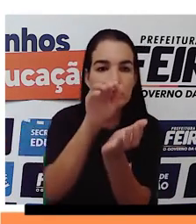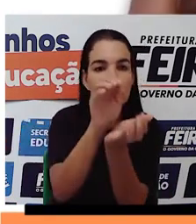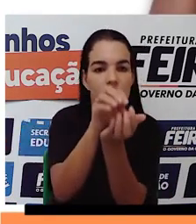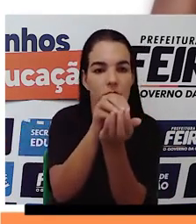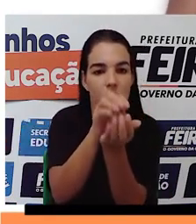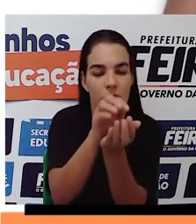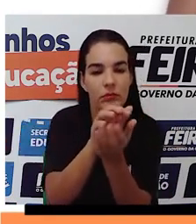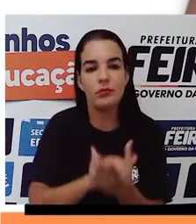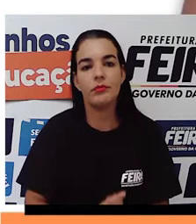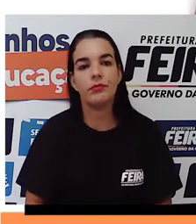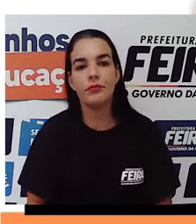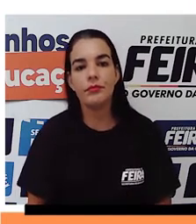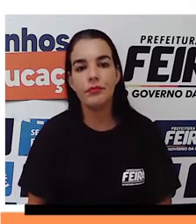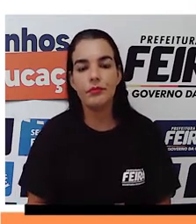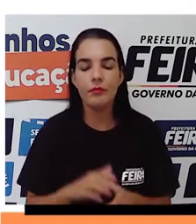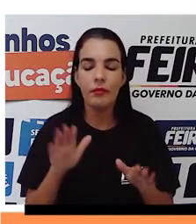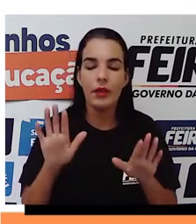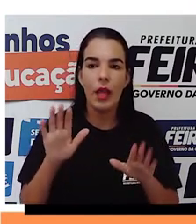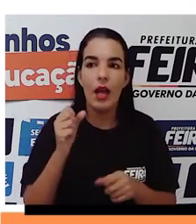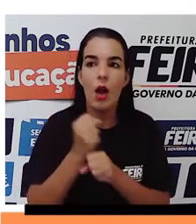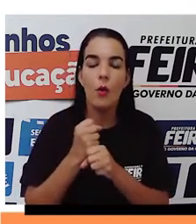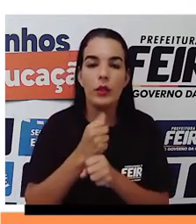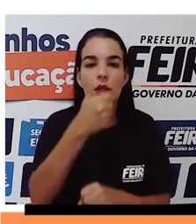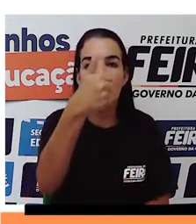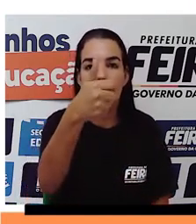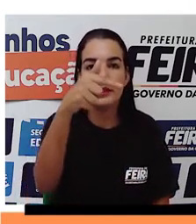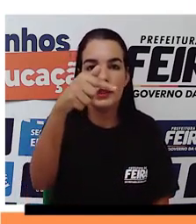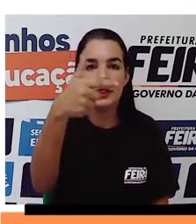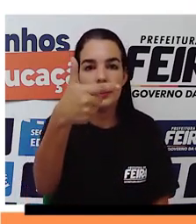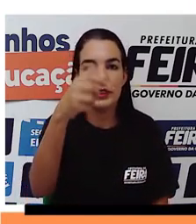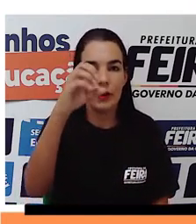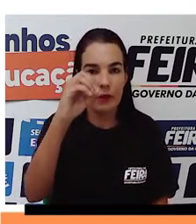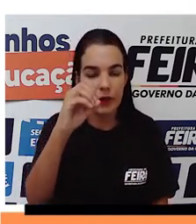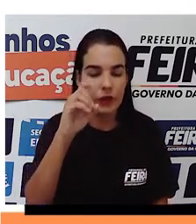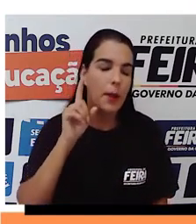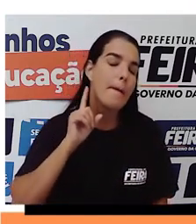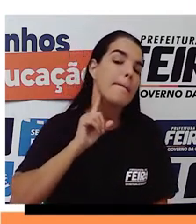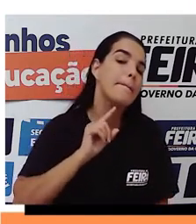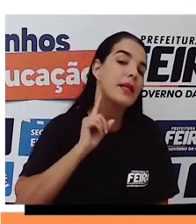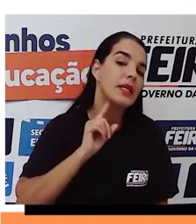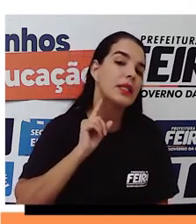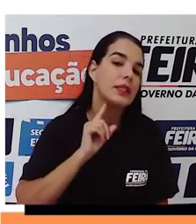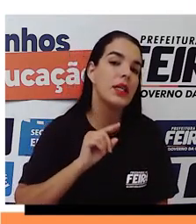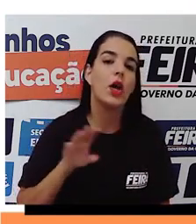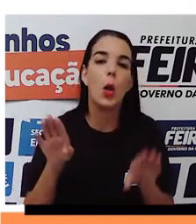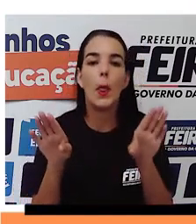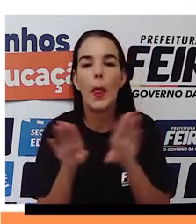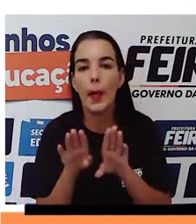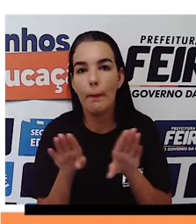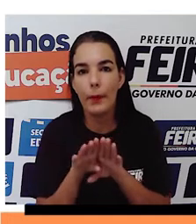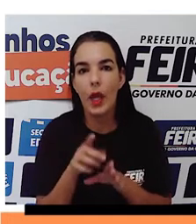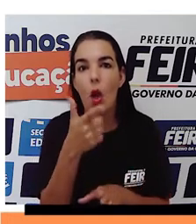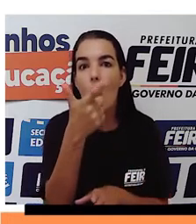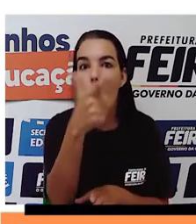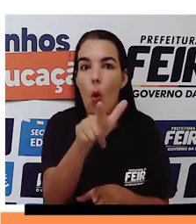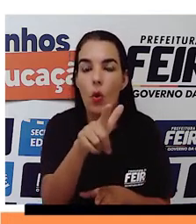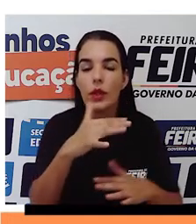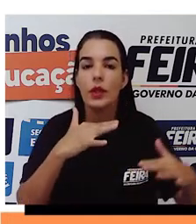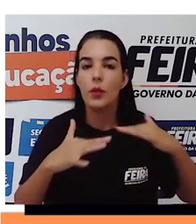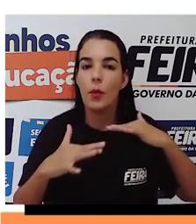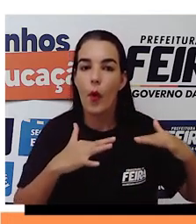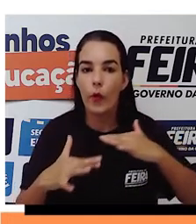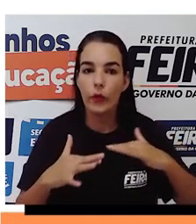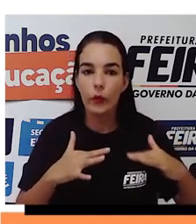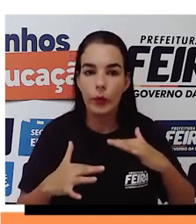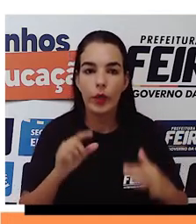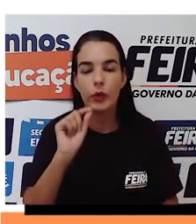Em 1720, na região de Minas Gerais, outra revolta de caráter nativista surgiu. Ficou conhecida como Revolta